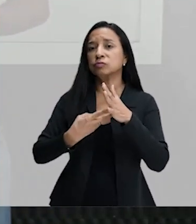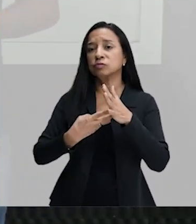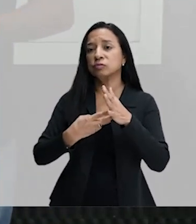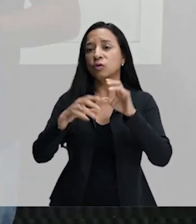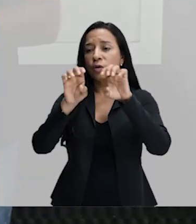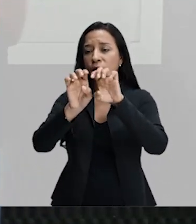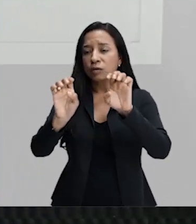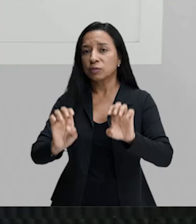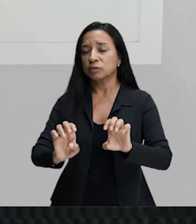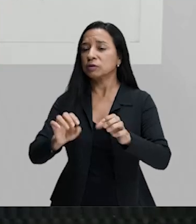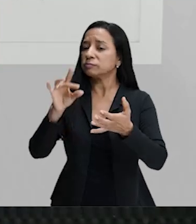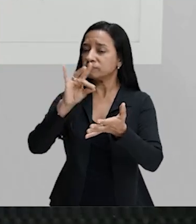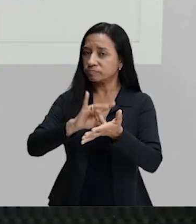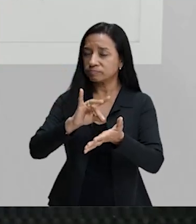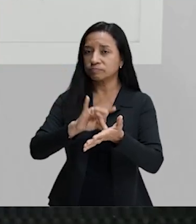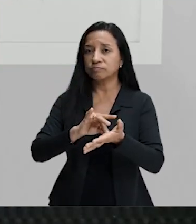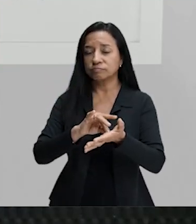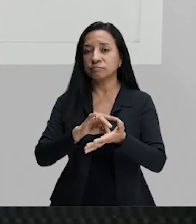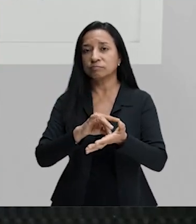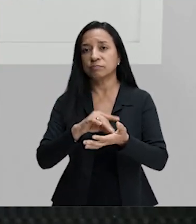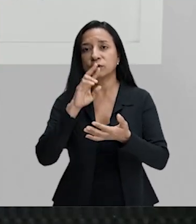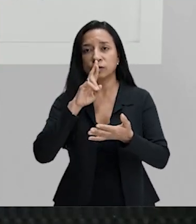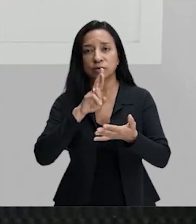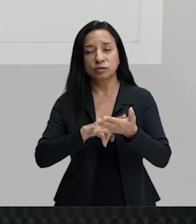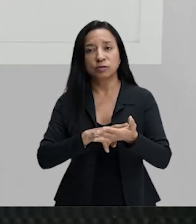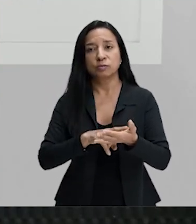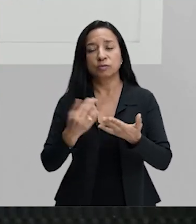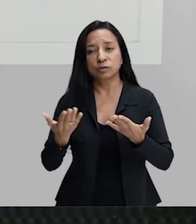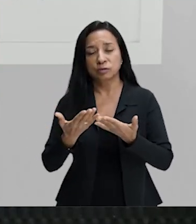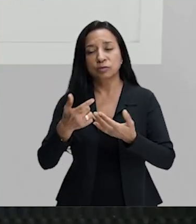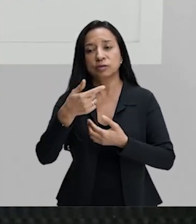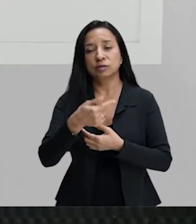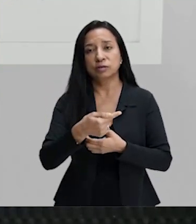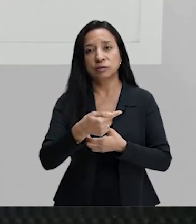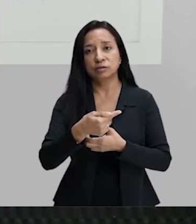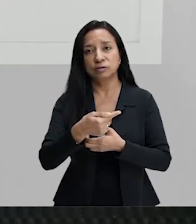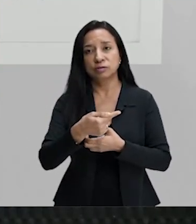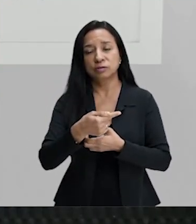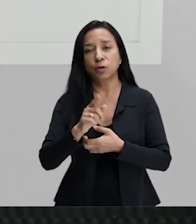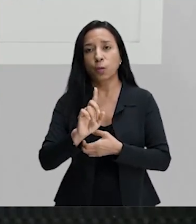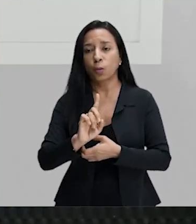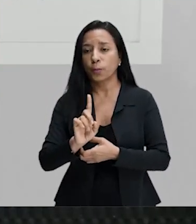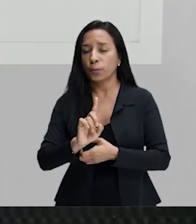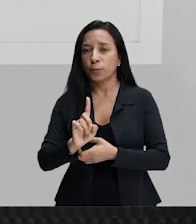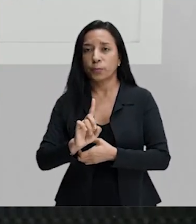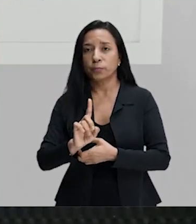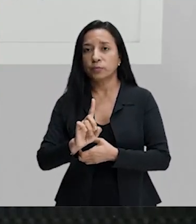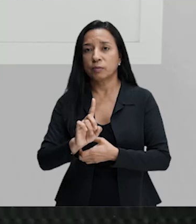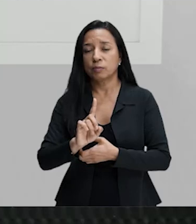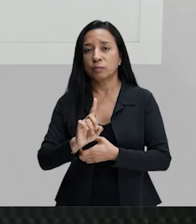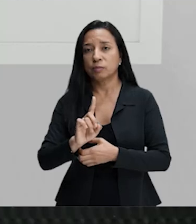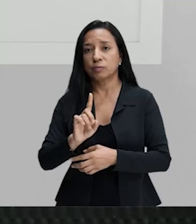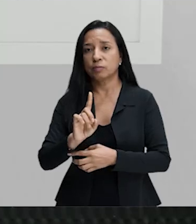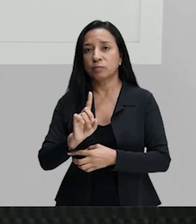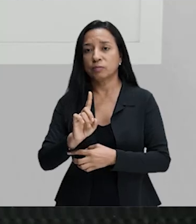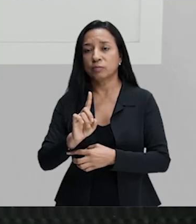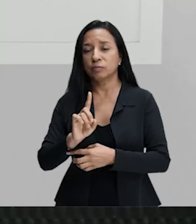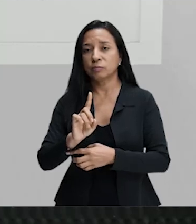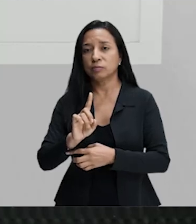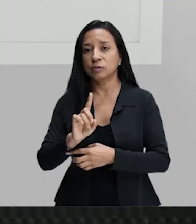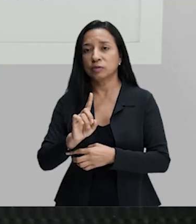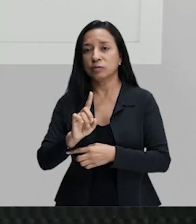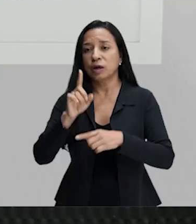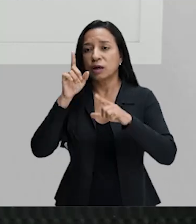equação. Beleza? Então a resposta aqui, 7 não é